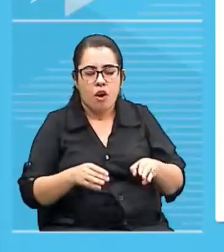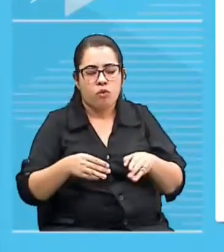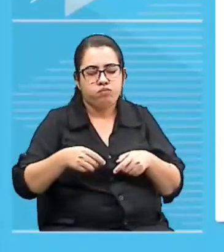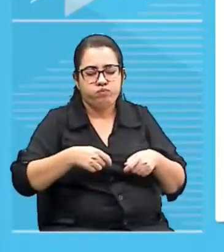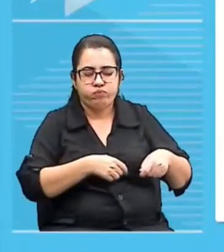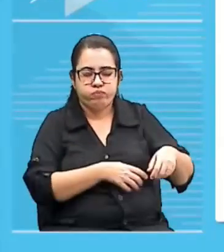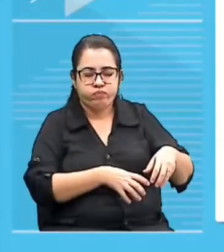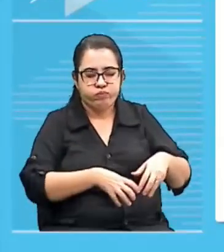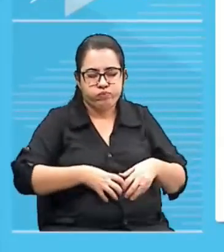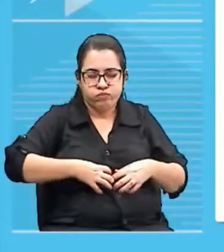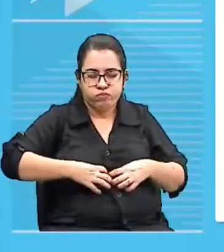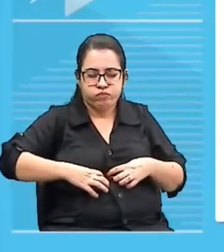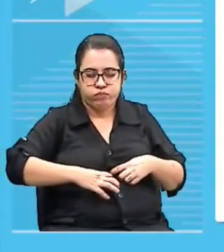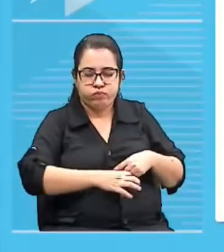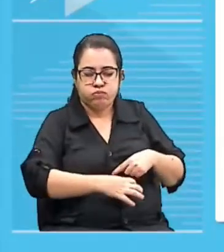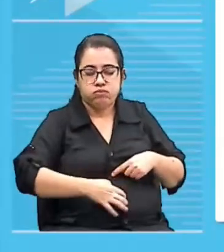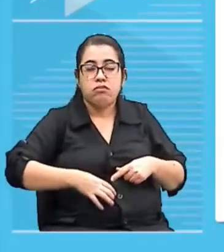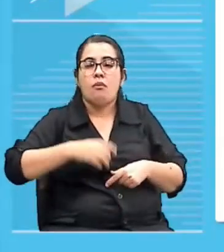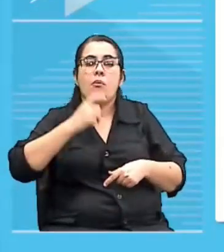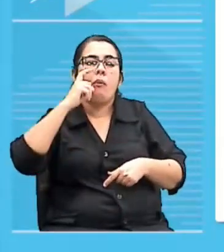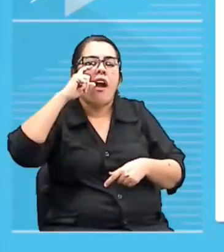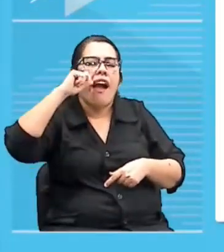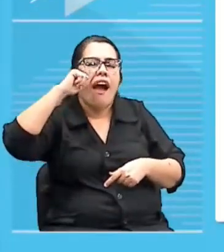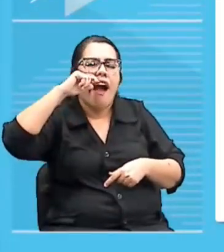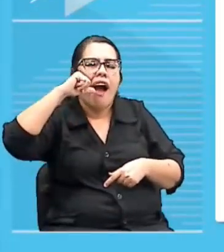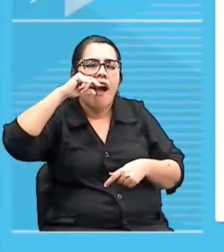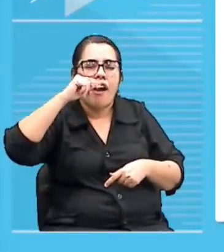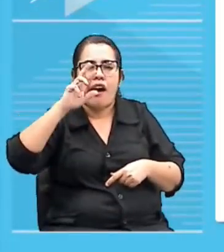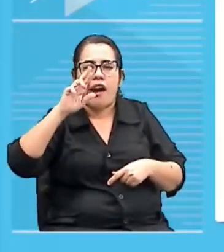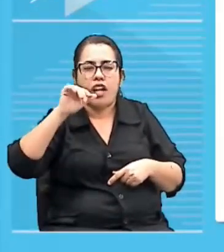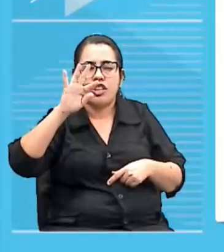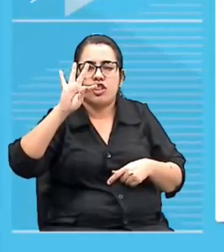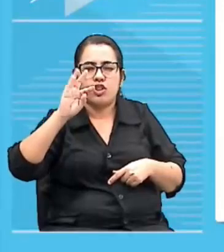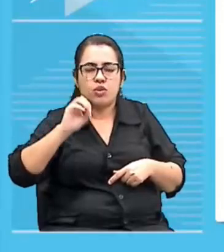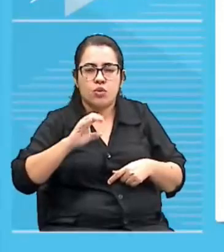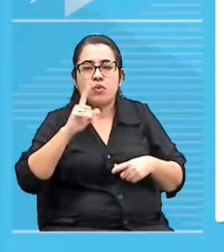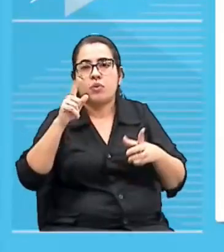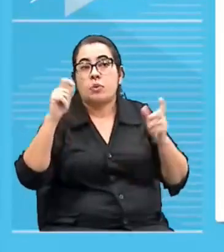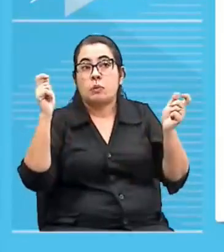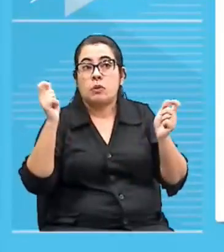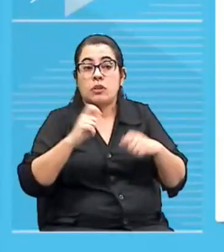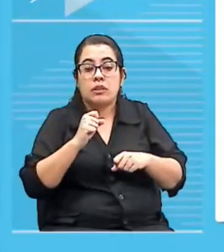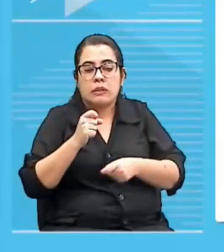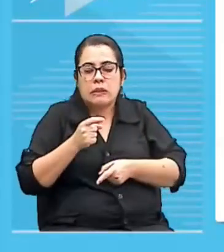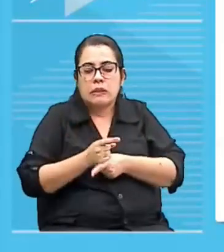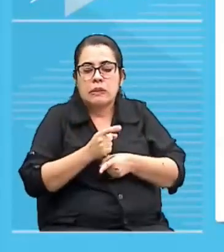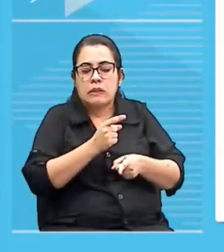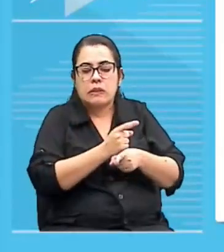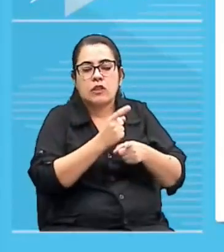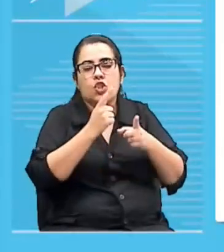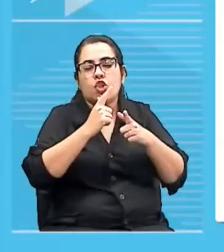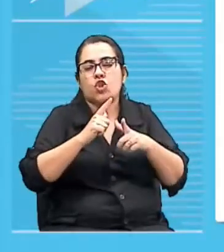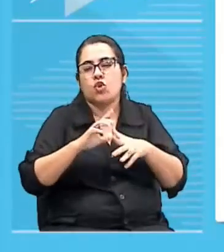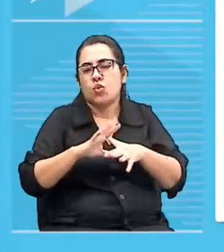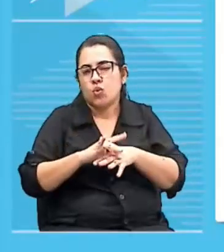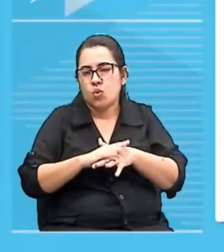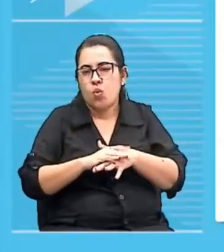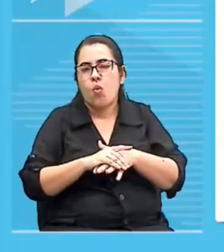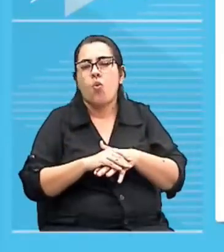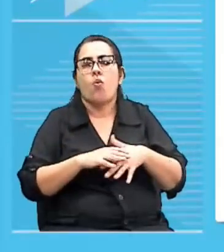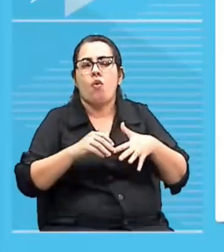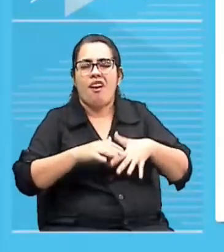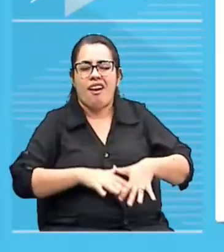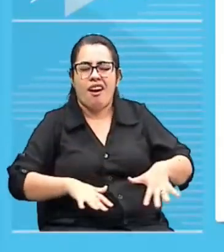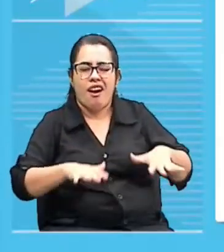locais do estômago de ratos e que dizem poder ser promissores para diagnosticar e tratar doenças em zonas